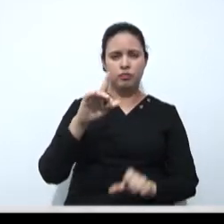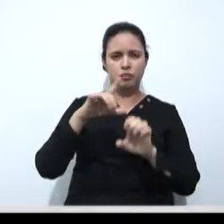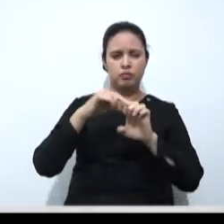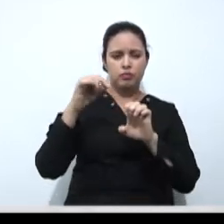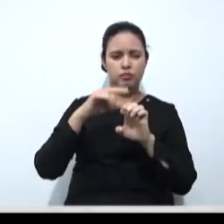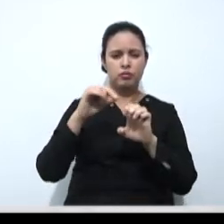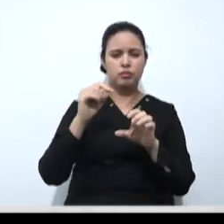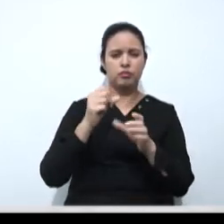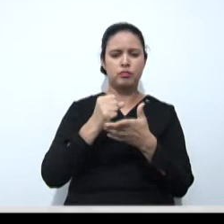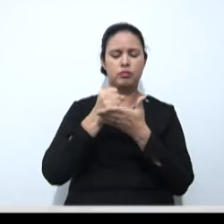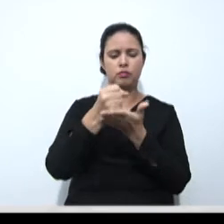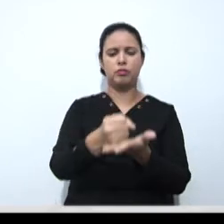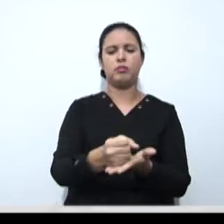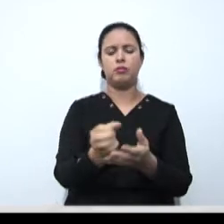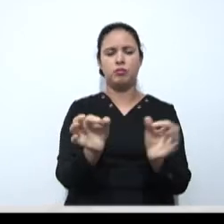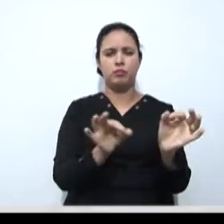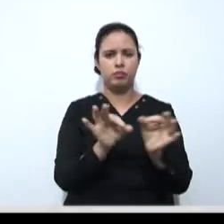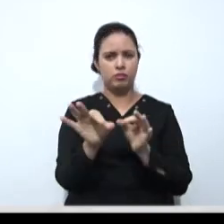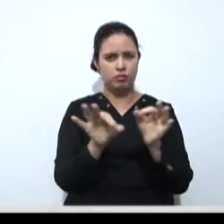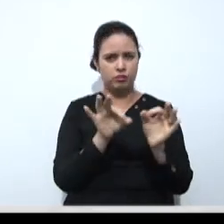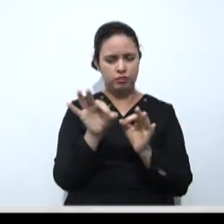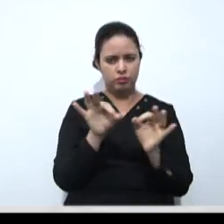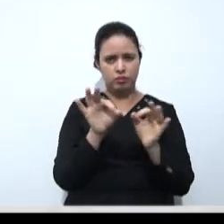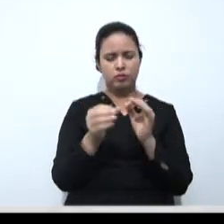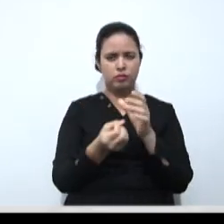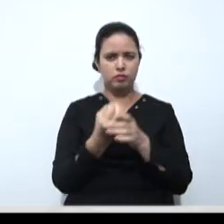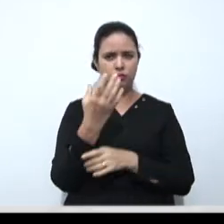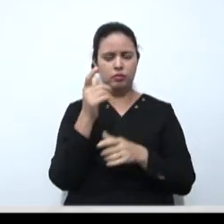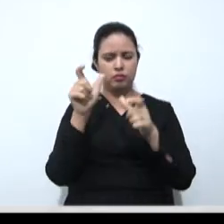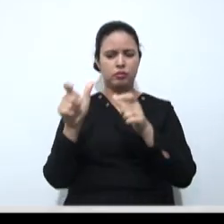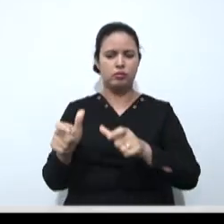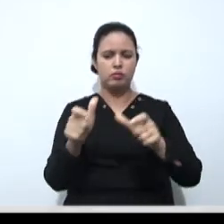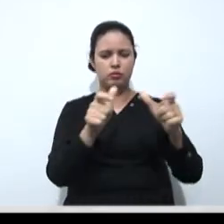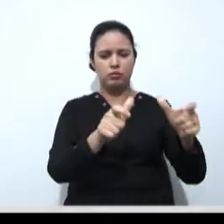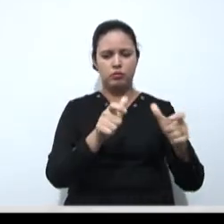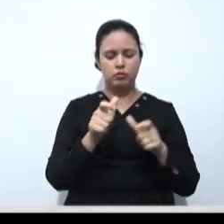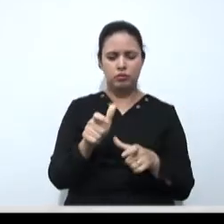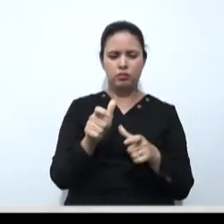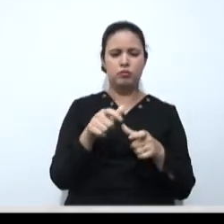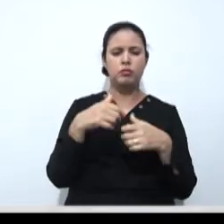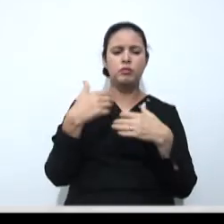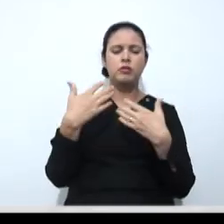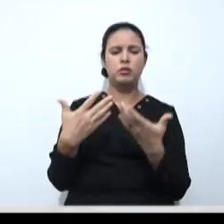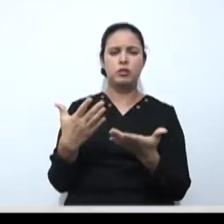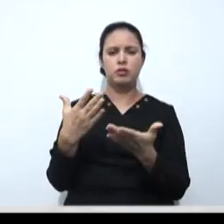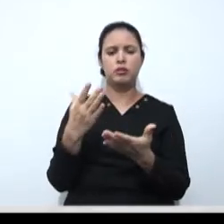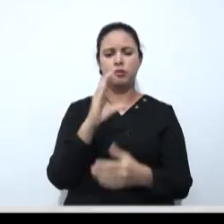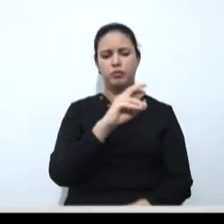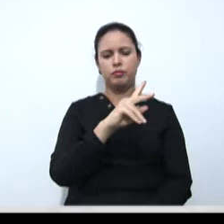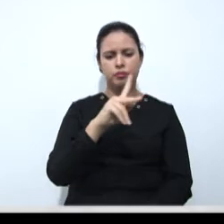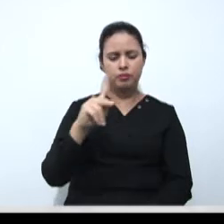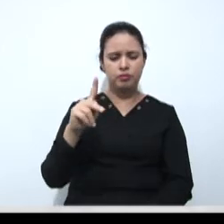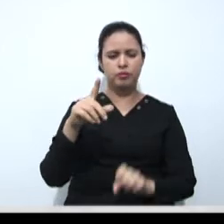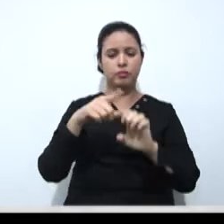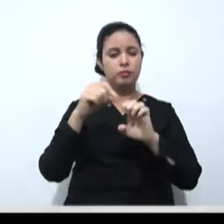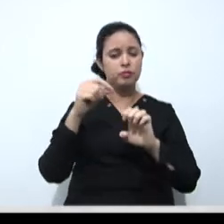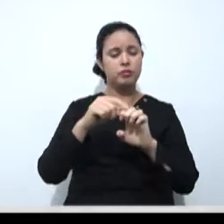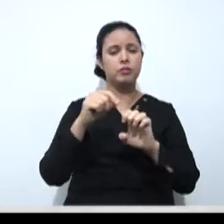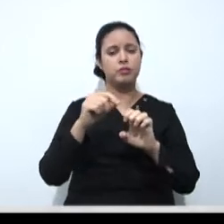empreendedoras, inserido no arranjo produtivo local, o empreendedorismo, o cooperativismo, ele se